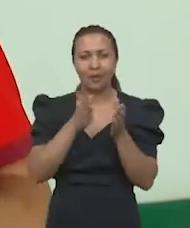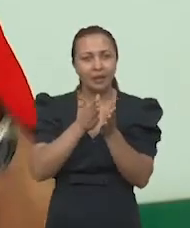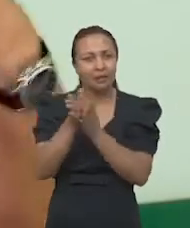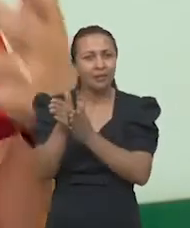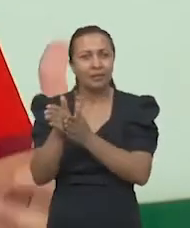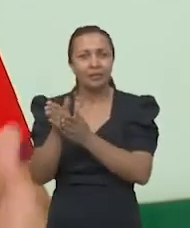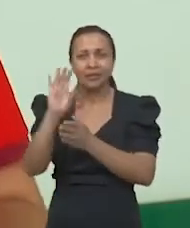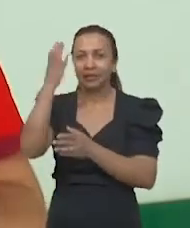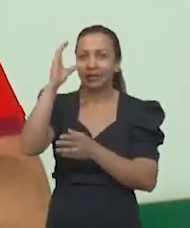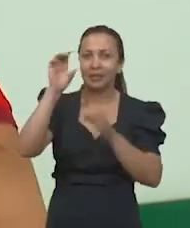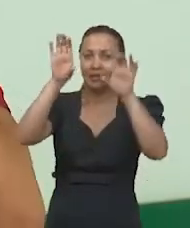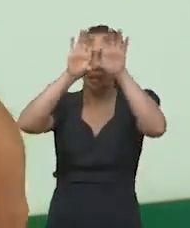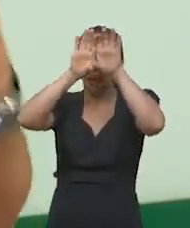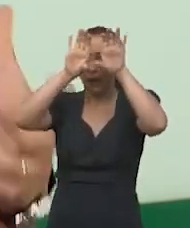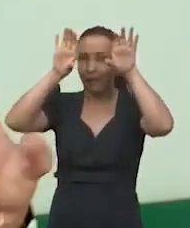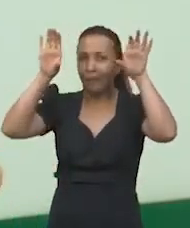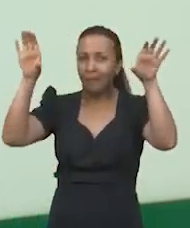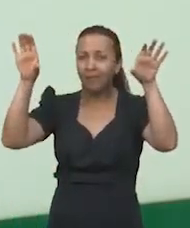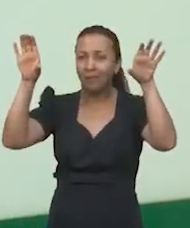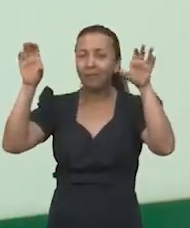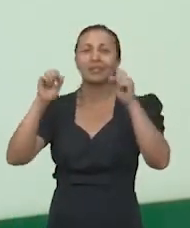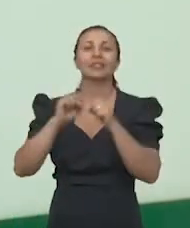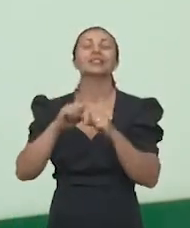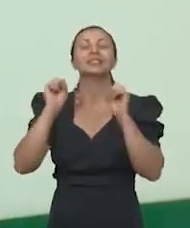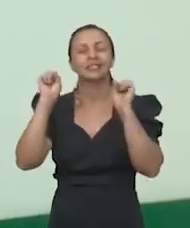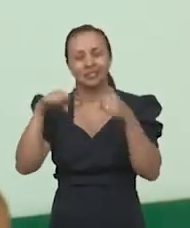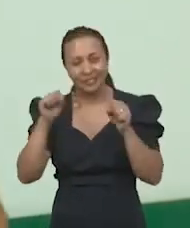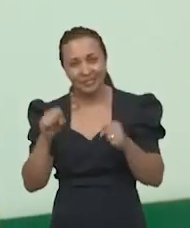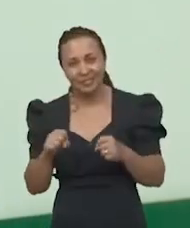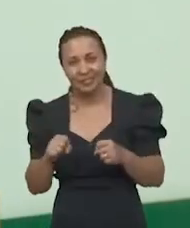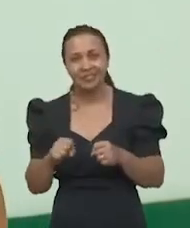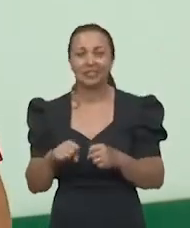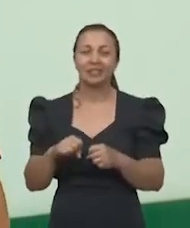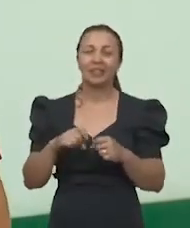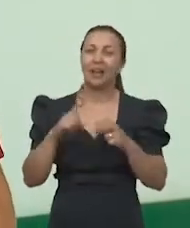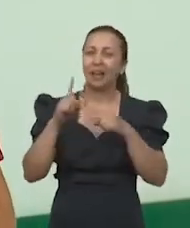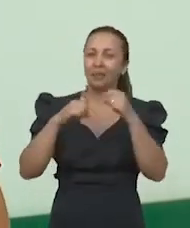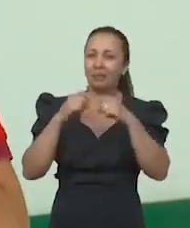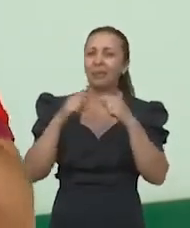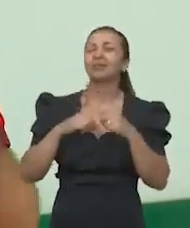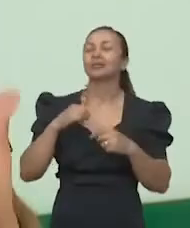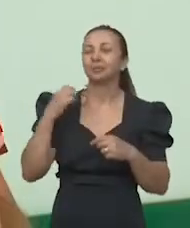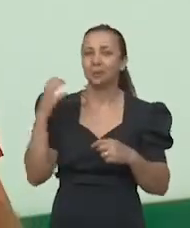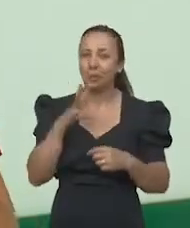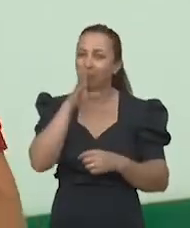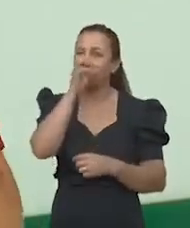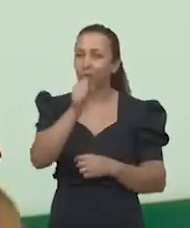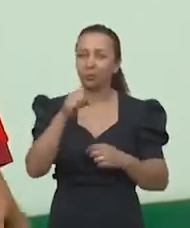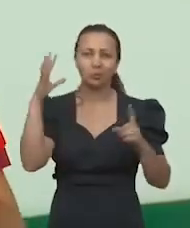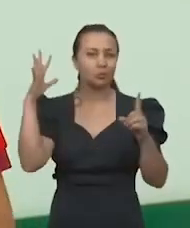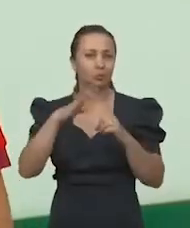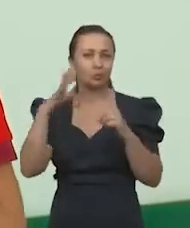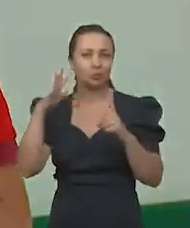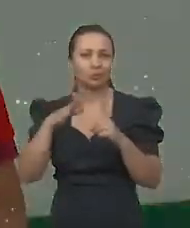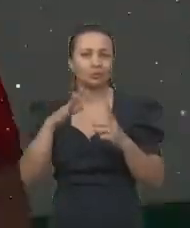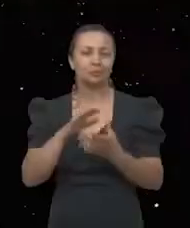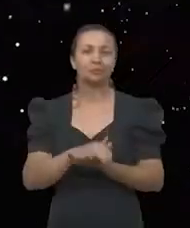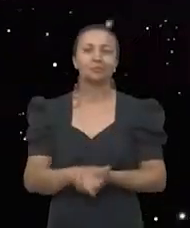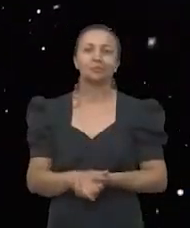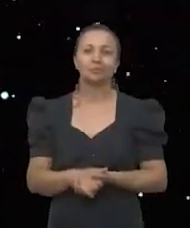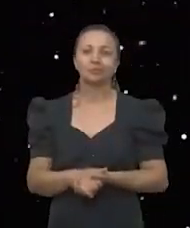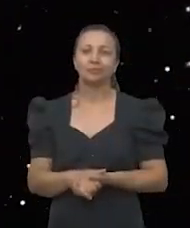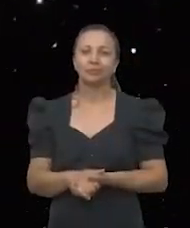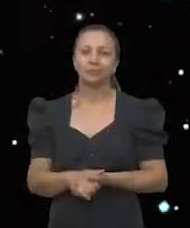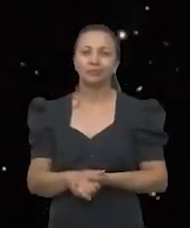das ciências do espaço, é, sim, um instrumento muito poderoso de estímulo para essa